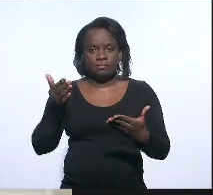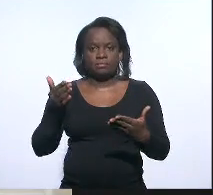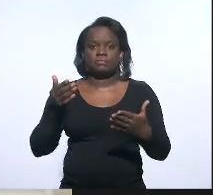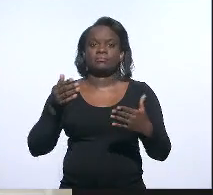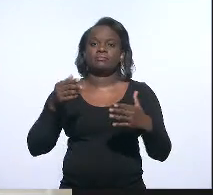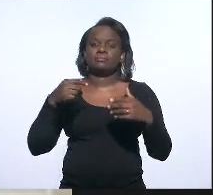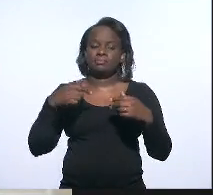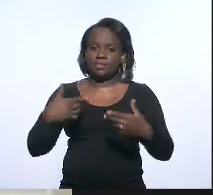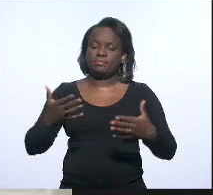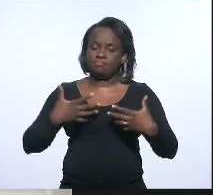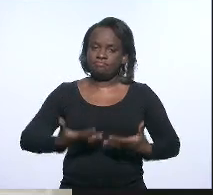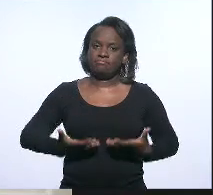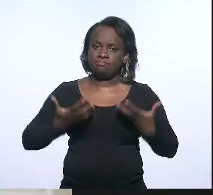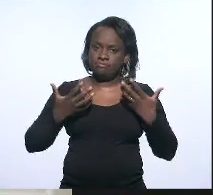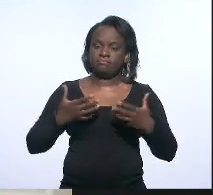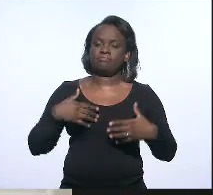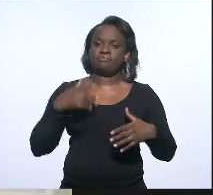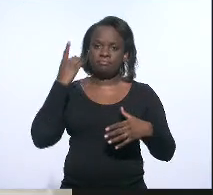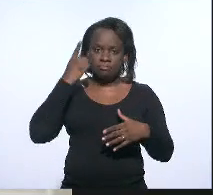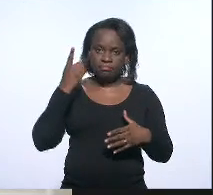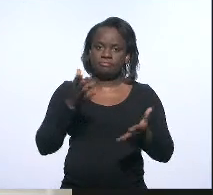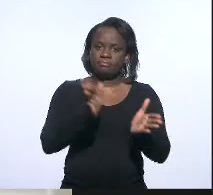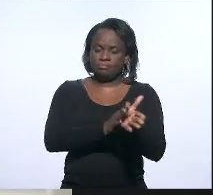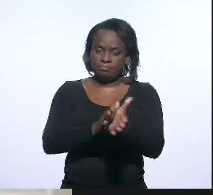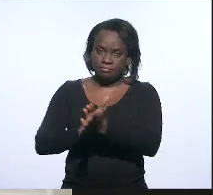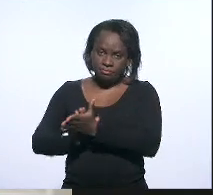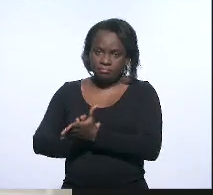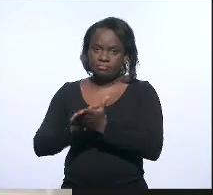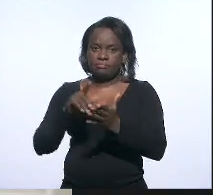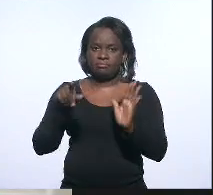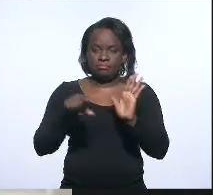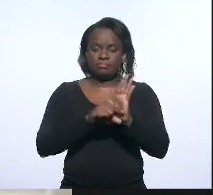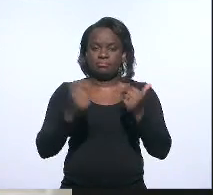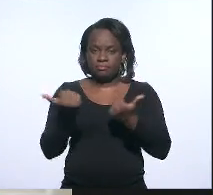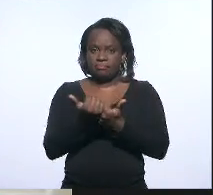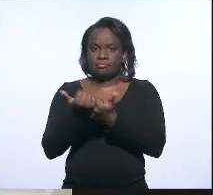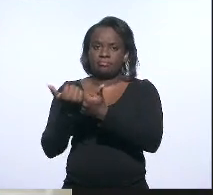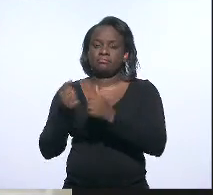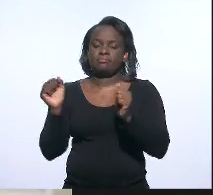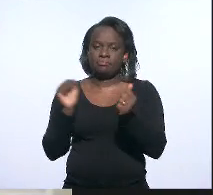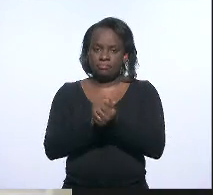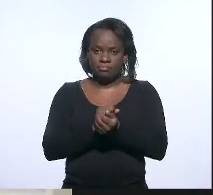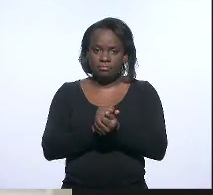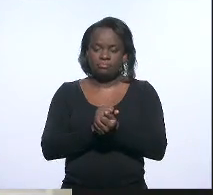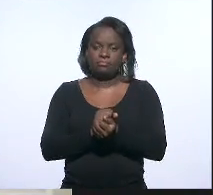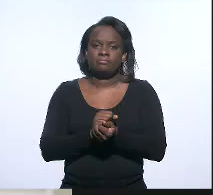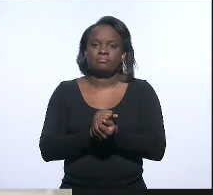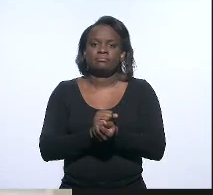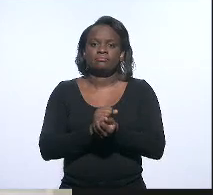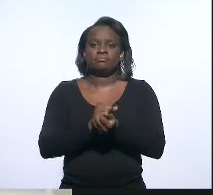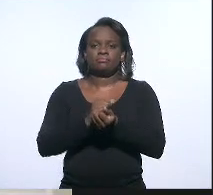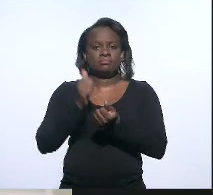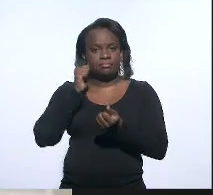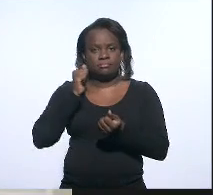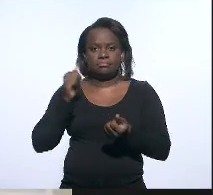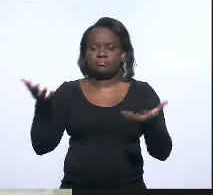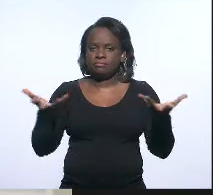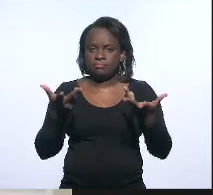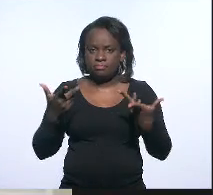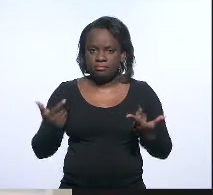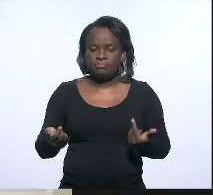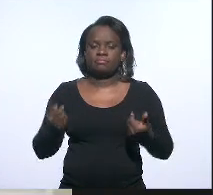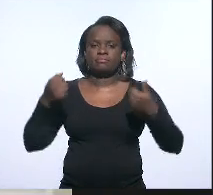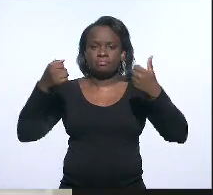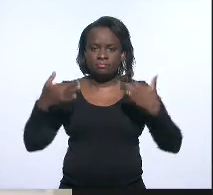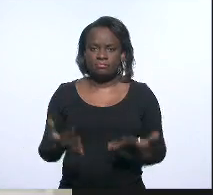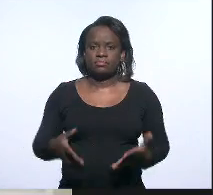ter me honrado as deputadas por ser coautora junto com essas excelentes deputadas que estão falando